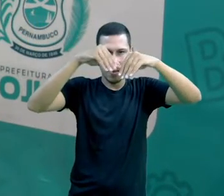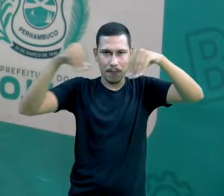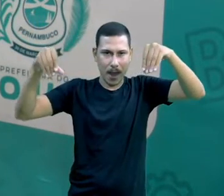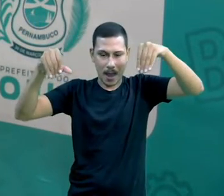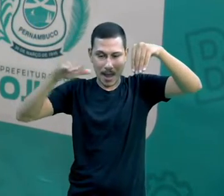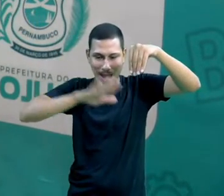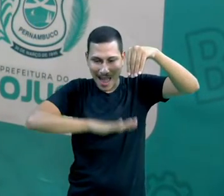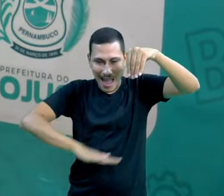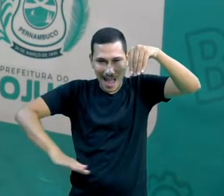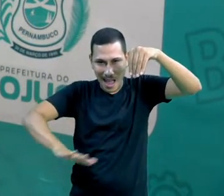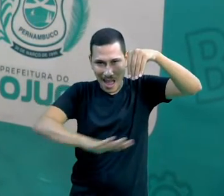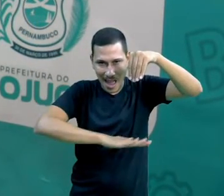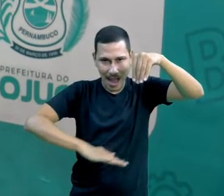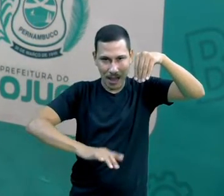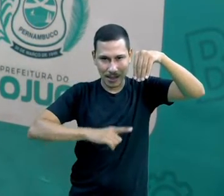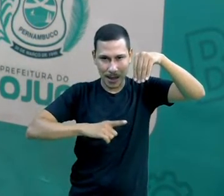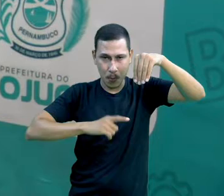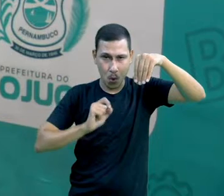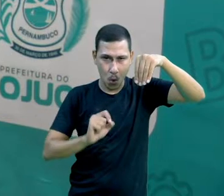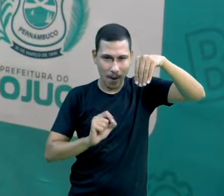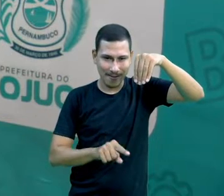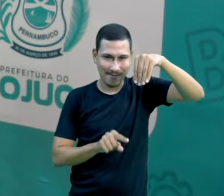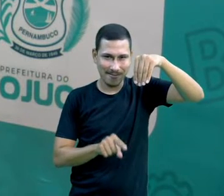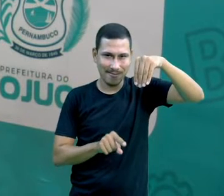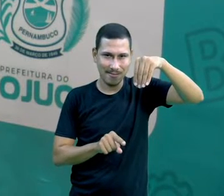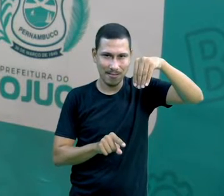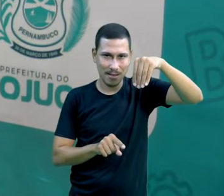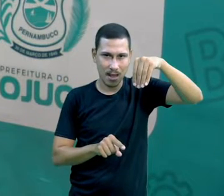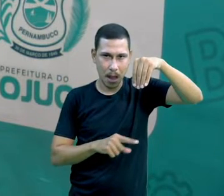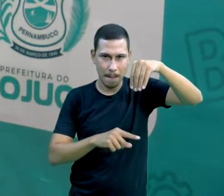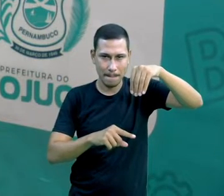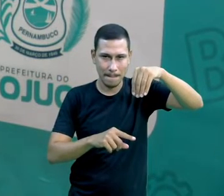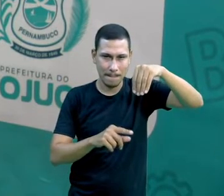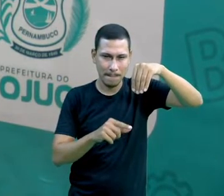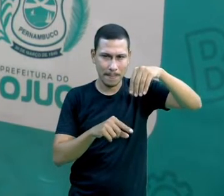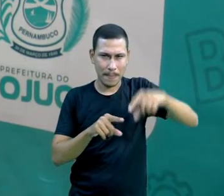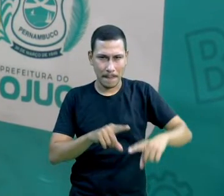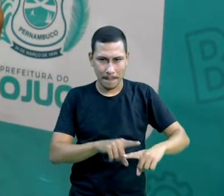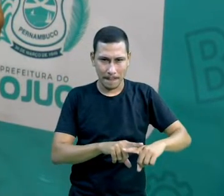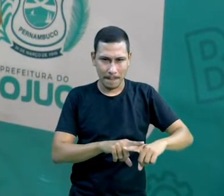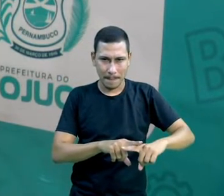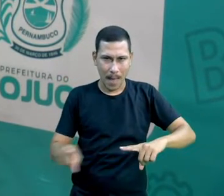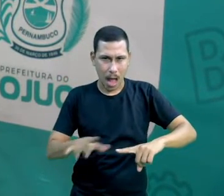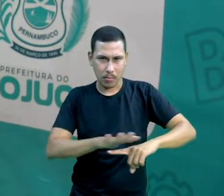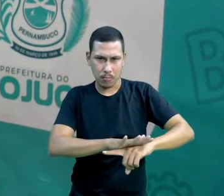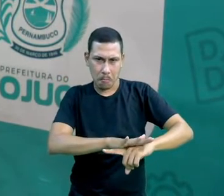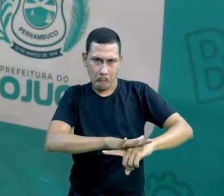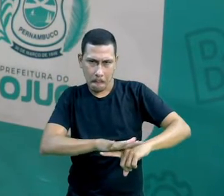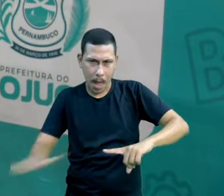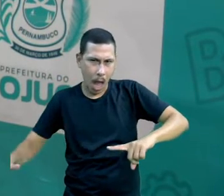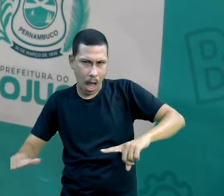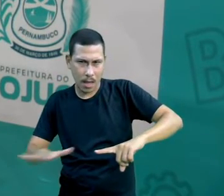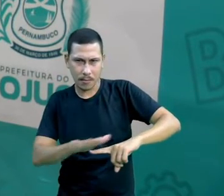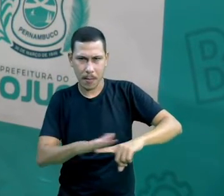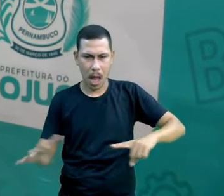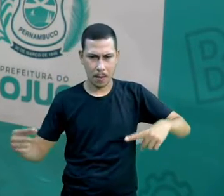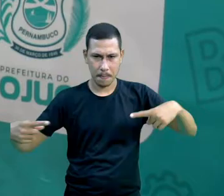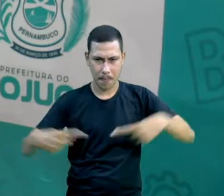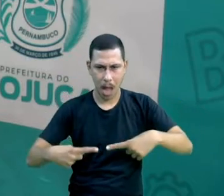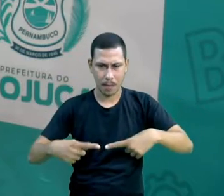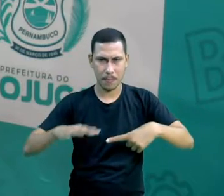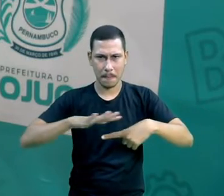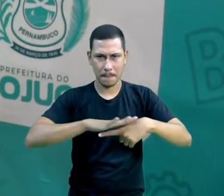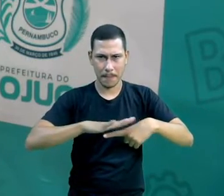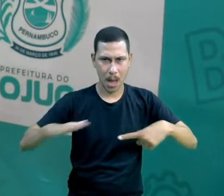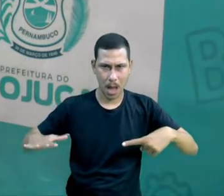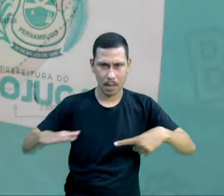crosta terrestre, nós temos o que nós chamamos de placas tectônicas, ou seja, são grandes placas que ficam entre